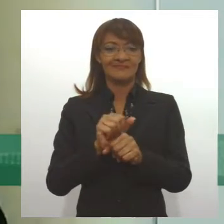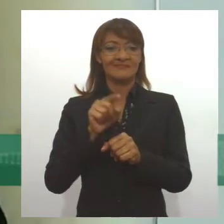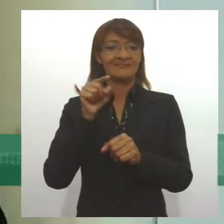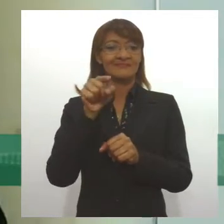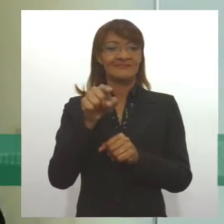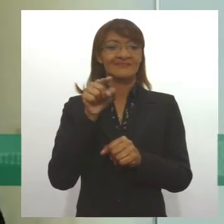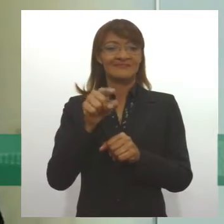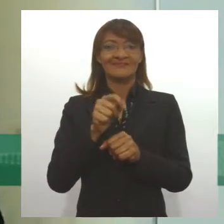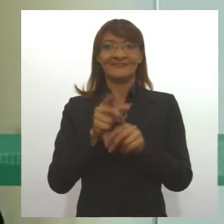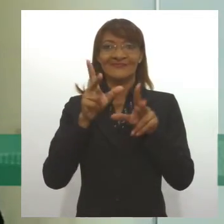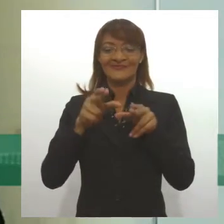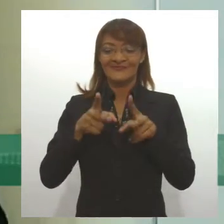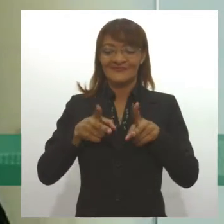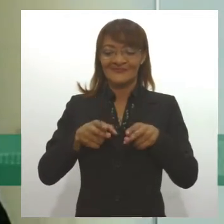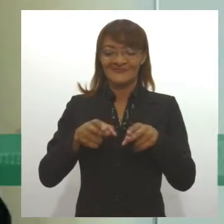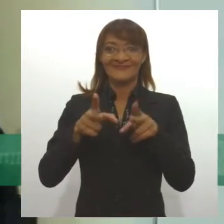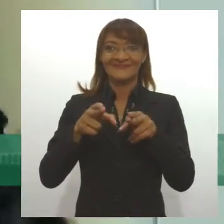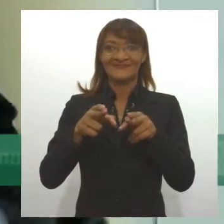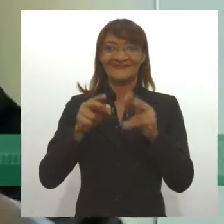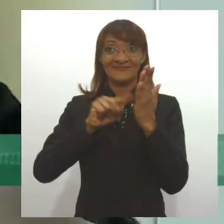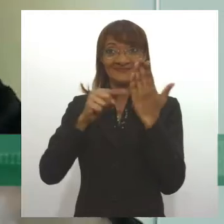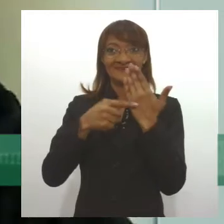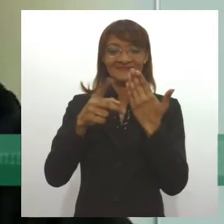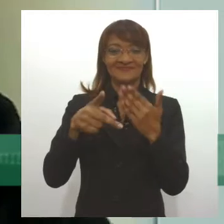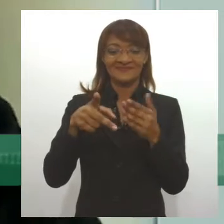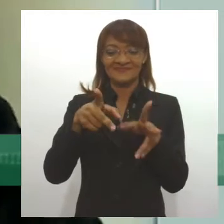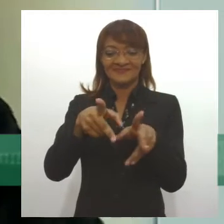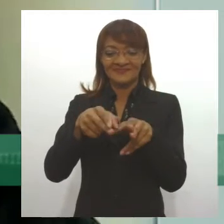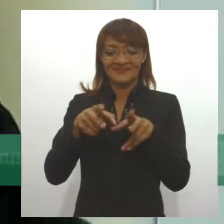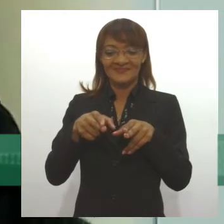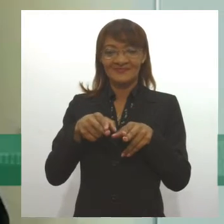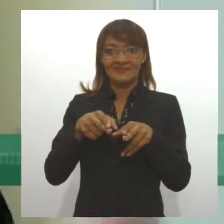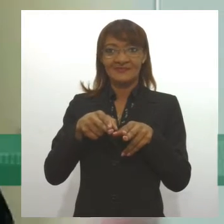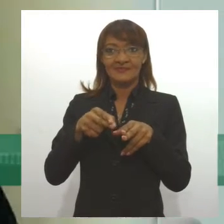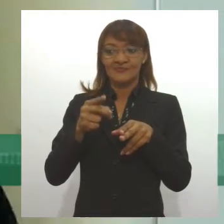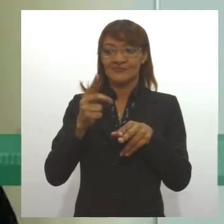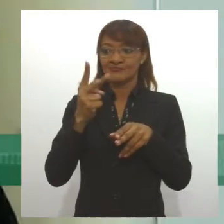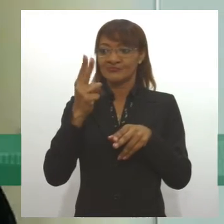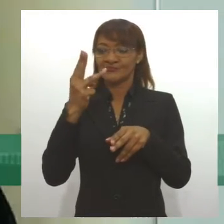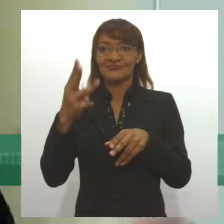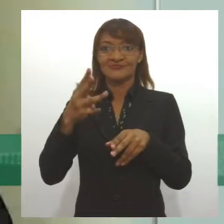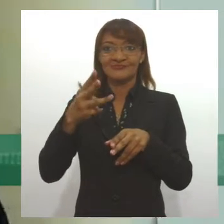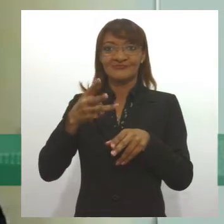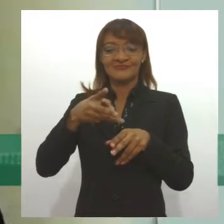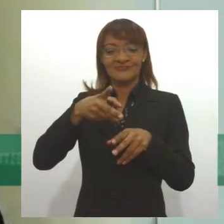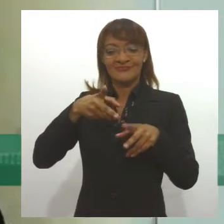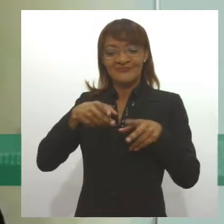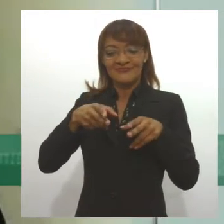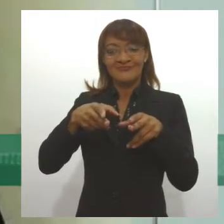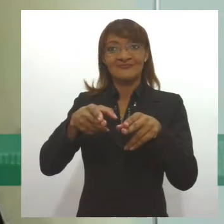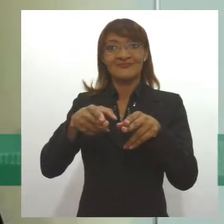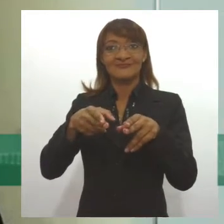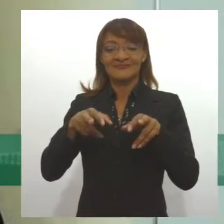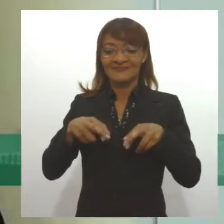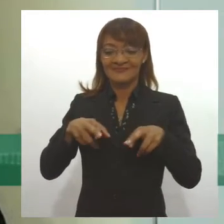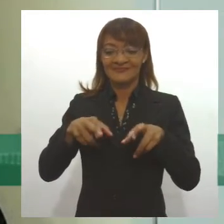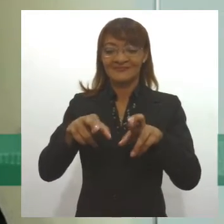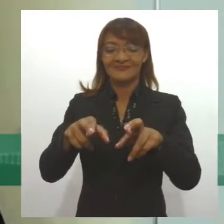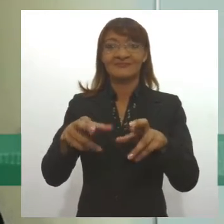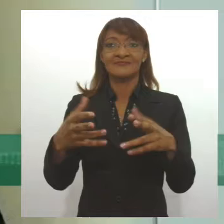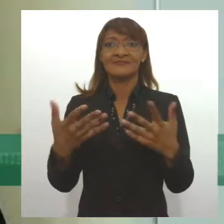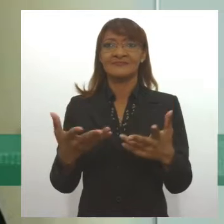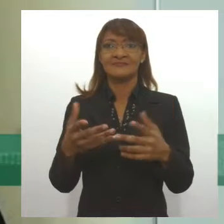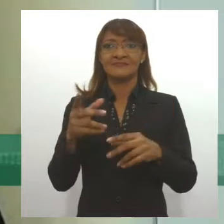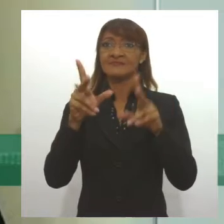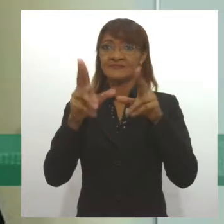um caranguejo, parece caranguejo ensacado. Puxa um e vem um monte de caranguejos pendurados. Essa é a parafernália dos super salários